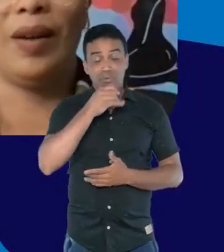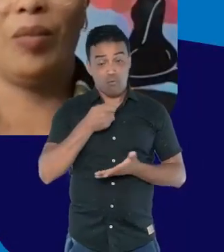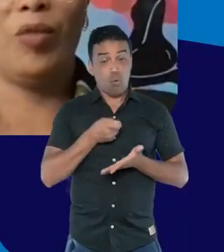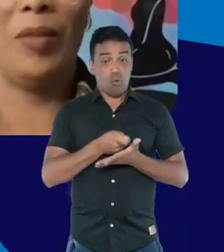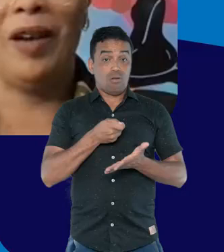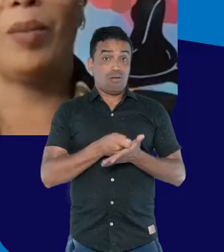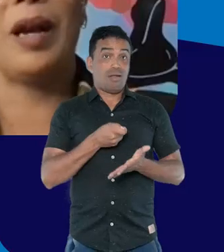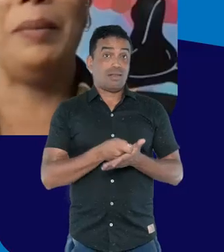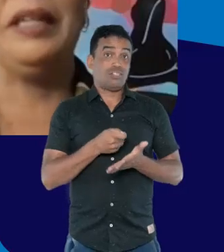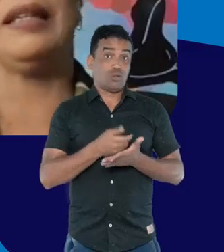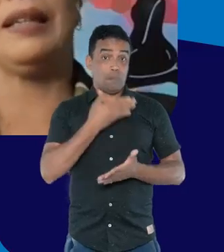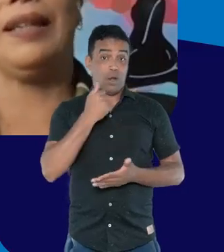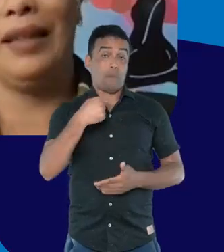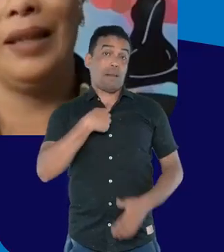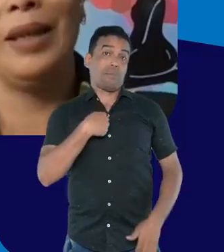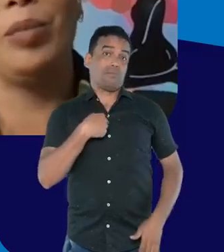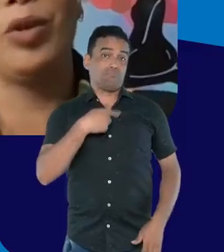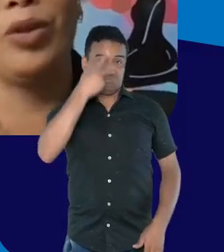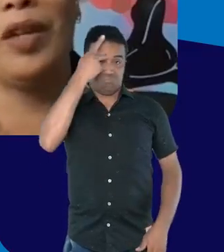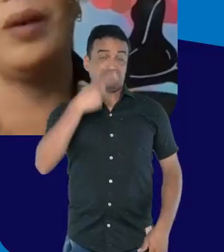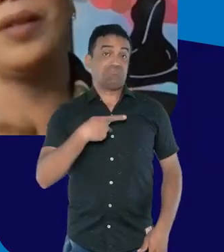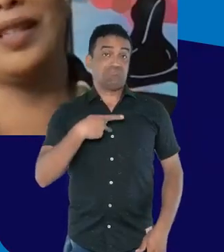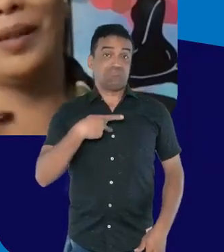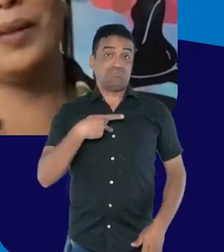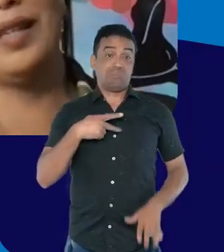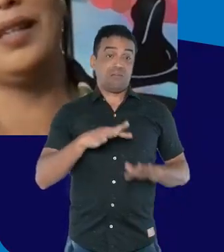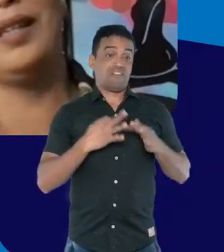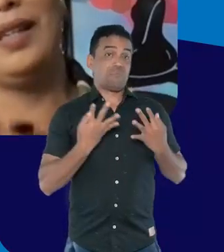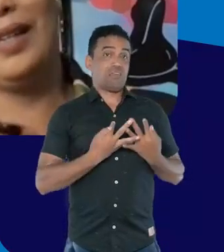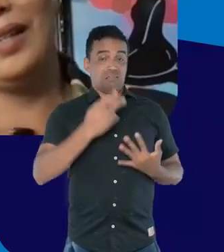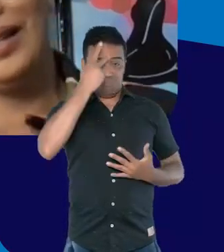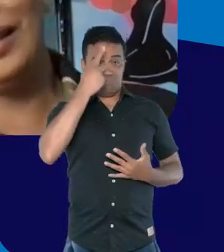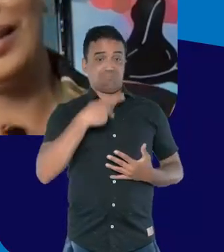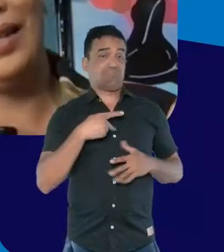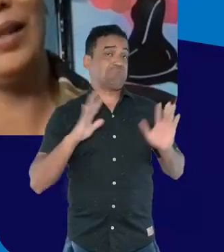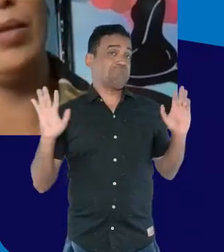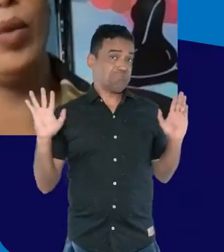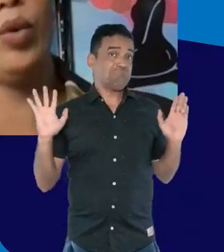garantir o melhor para mim aqui e para os meus que estão aqui